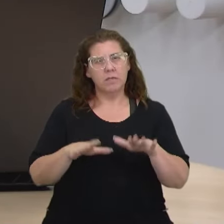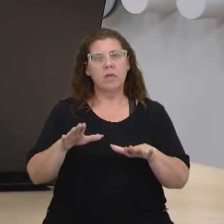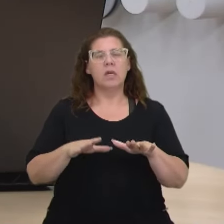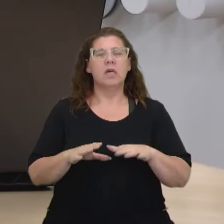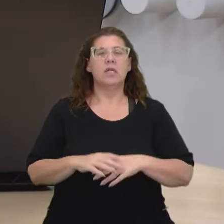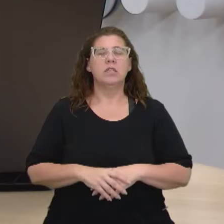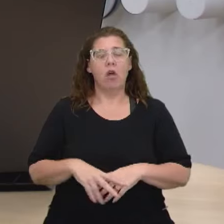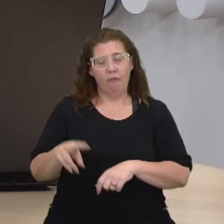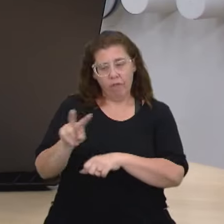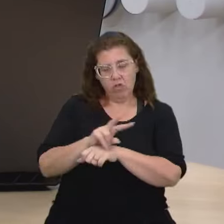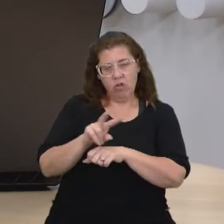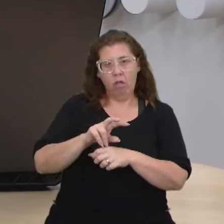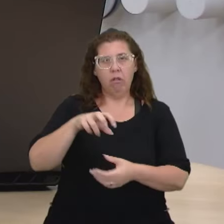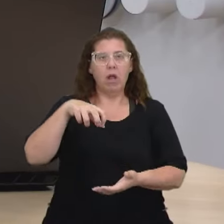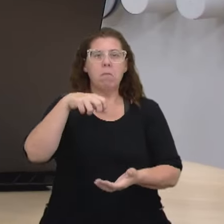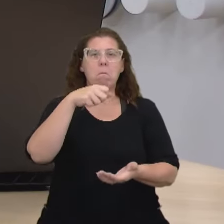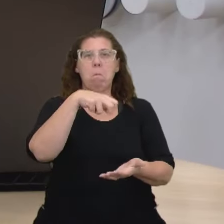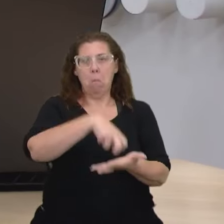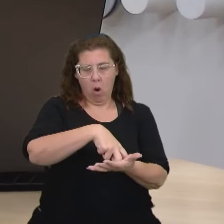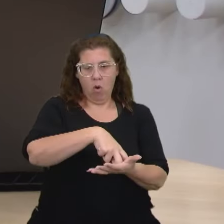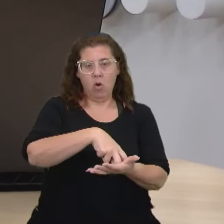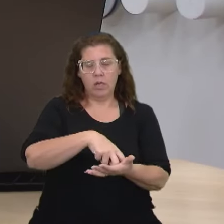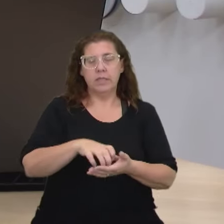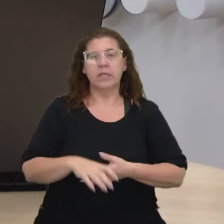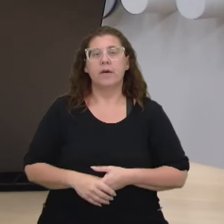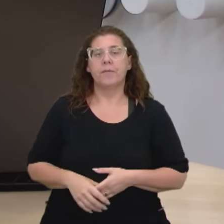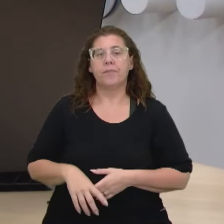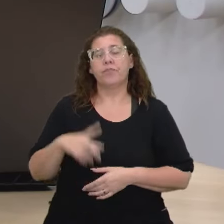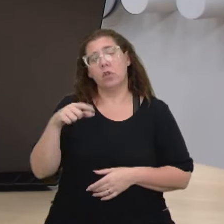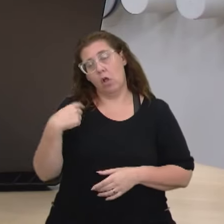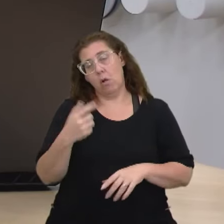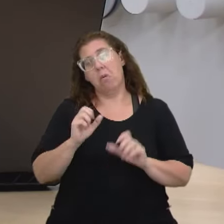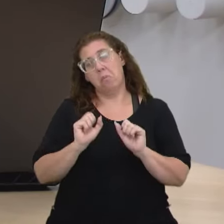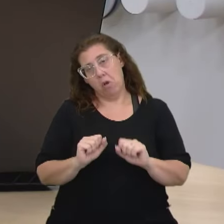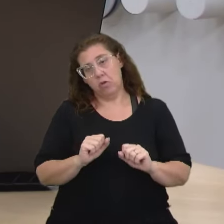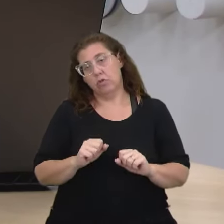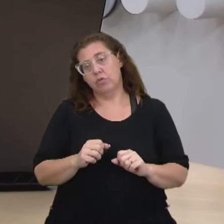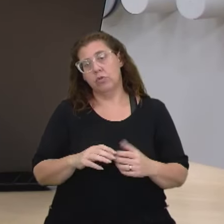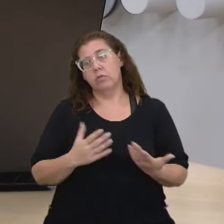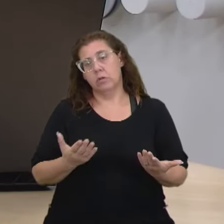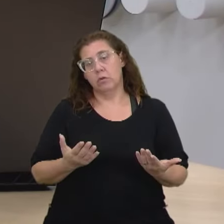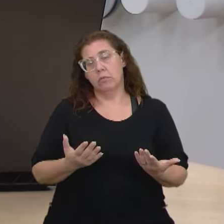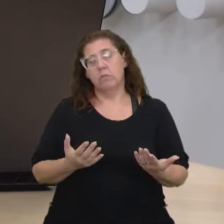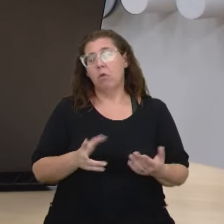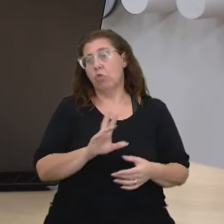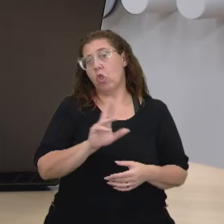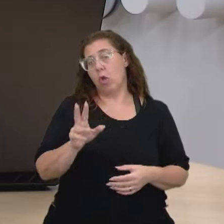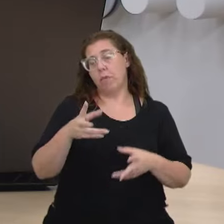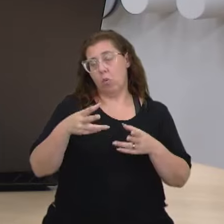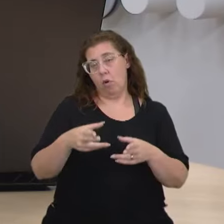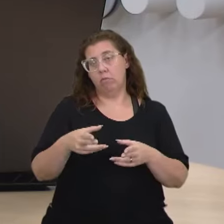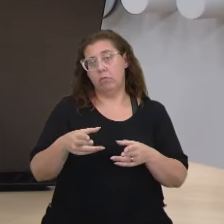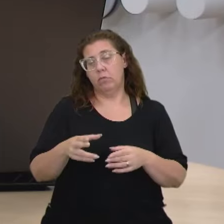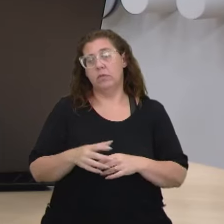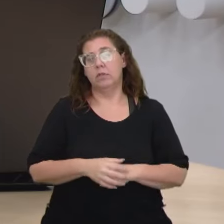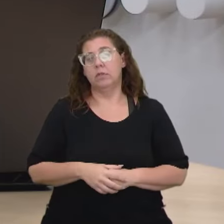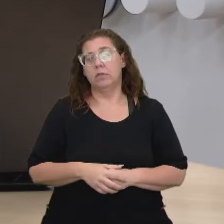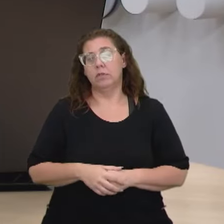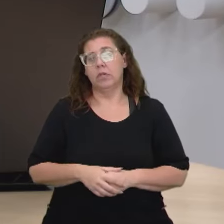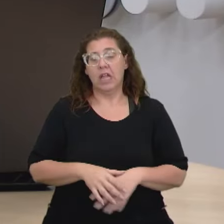instituições sociais utilizam no pensamento do Foucault, a gente poderia chamar por um mesmo nome. A gente poderia chamar